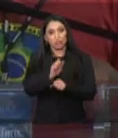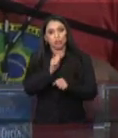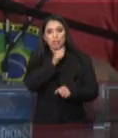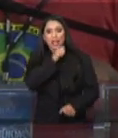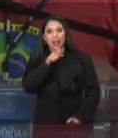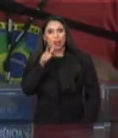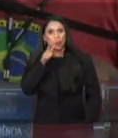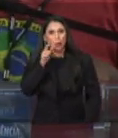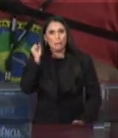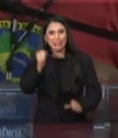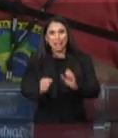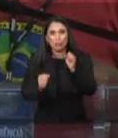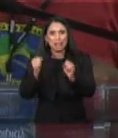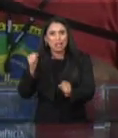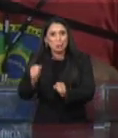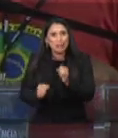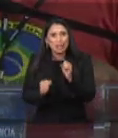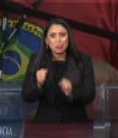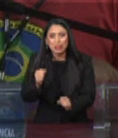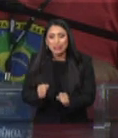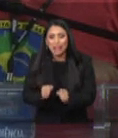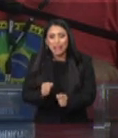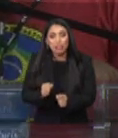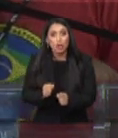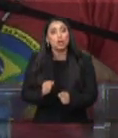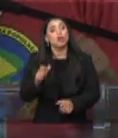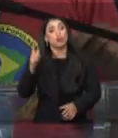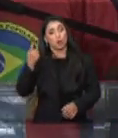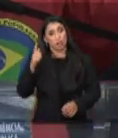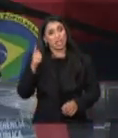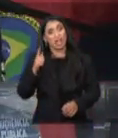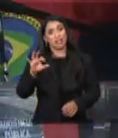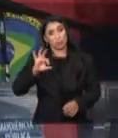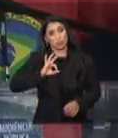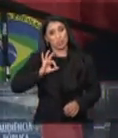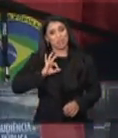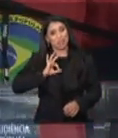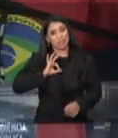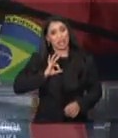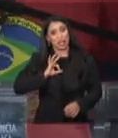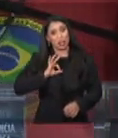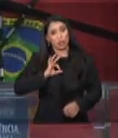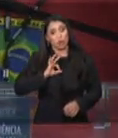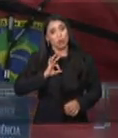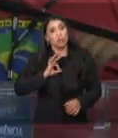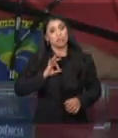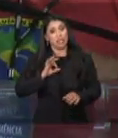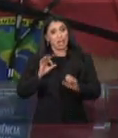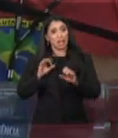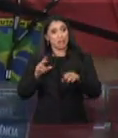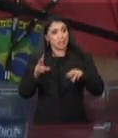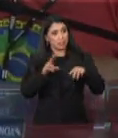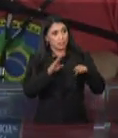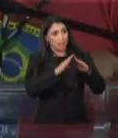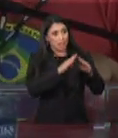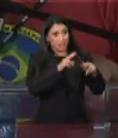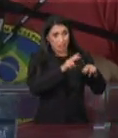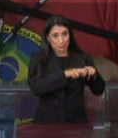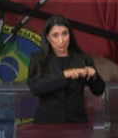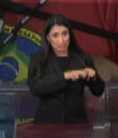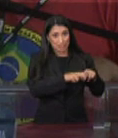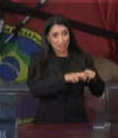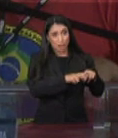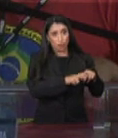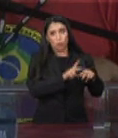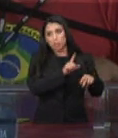matar pessoas em Maceió nós falamos massacre de Goiás um policial militar saía de dentro do sistema prisional e ia matar as